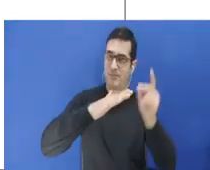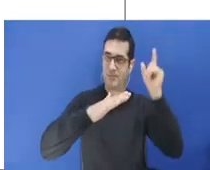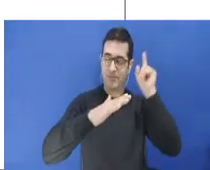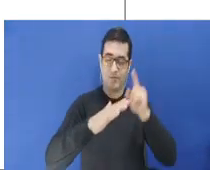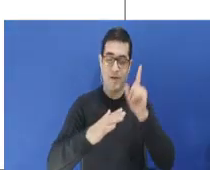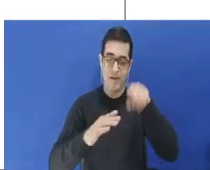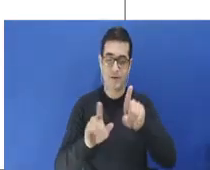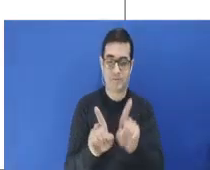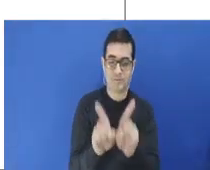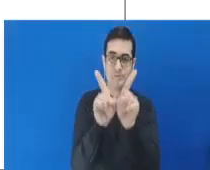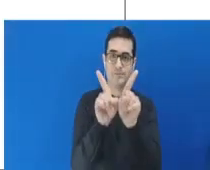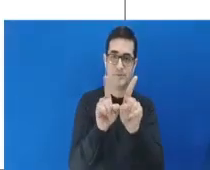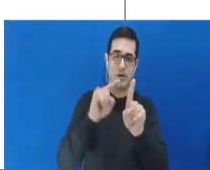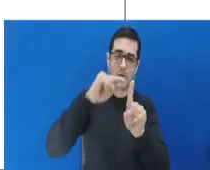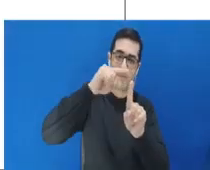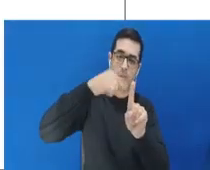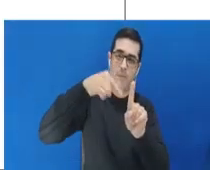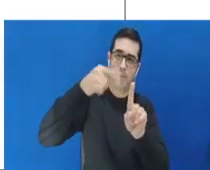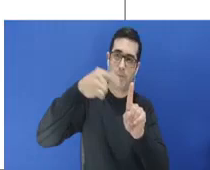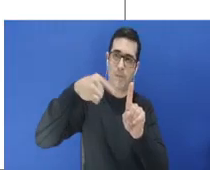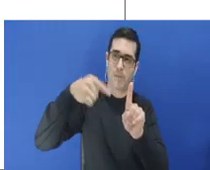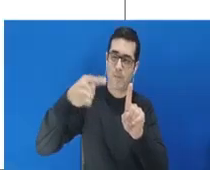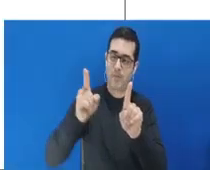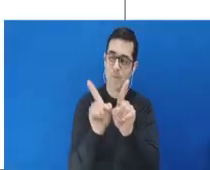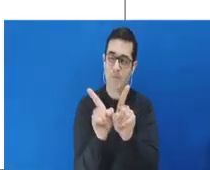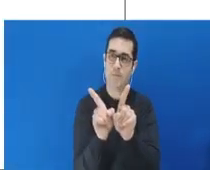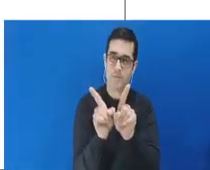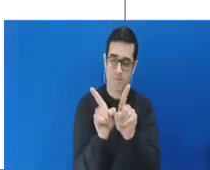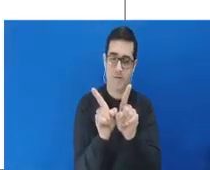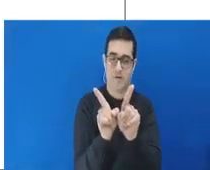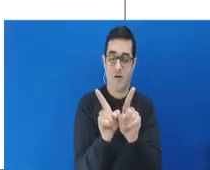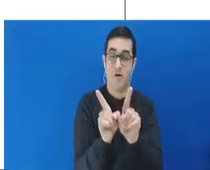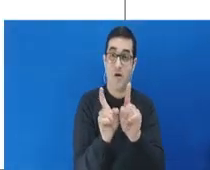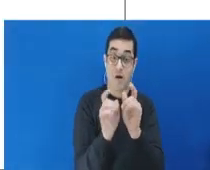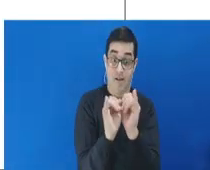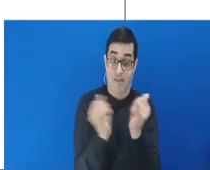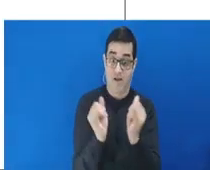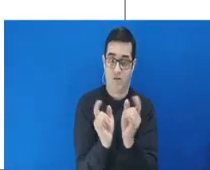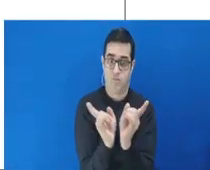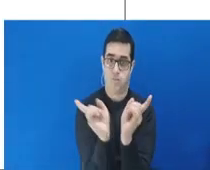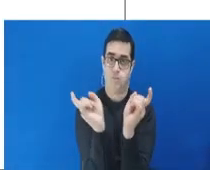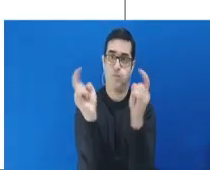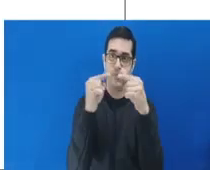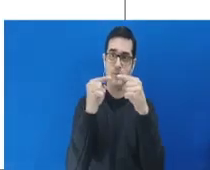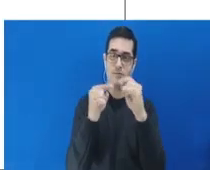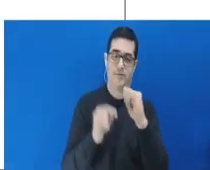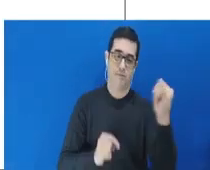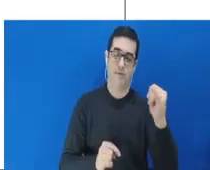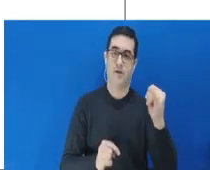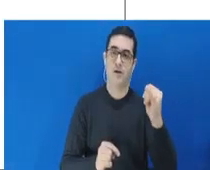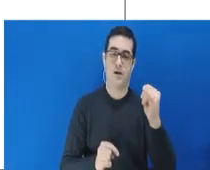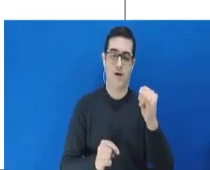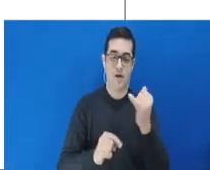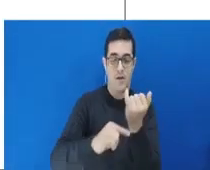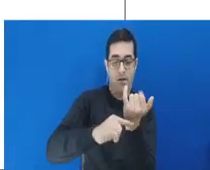transfere energia, né, para esse gás, né, que é o vapor de sódio que está aqui dentro, e esse vapor,